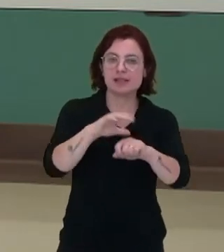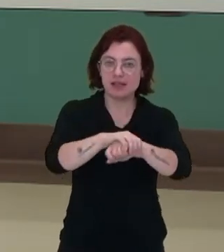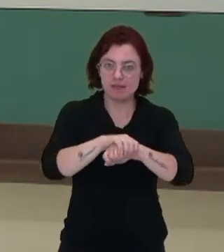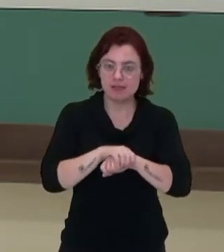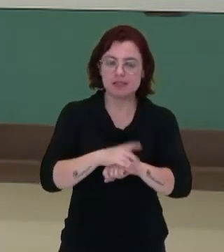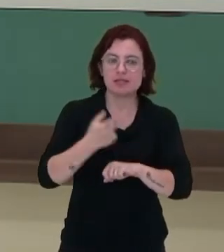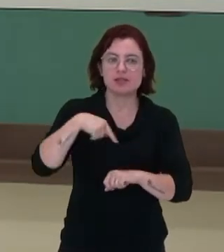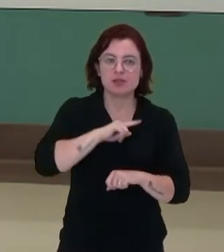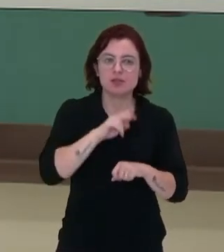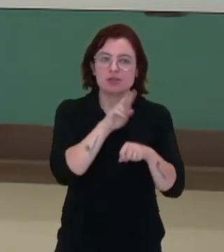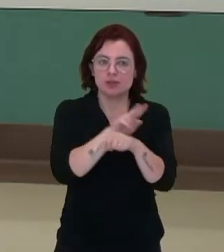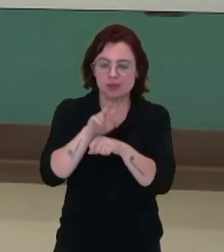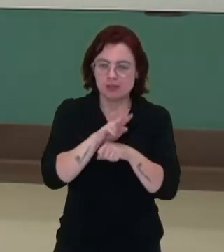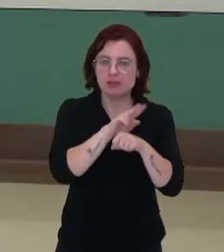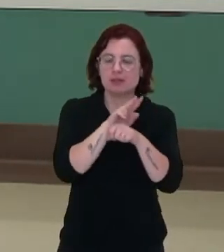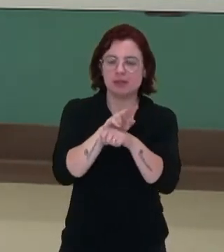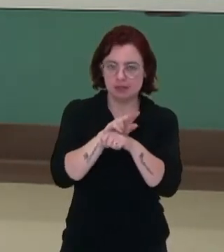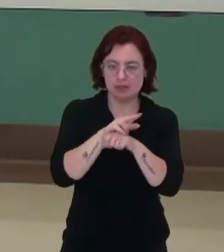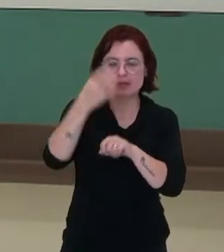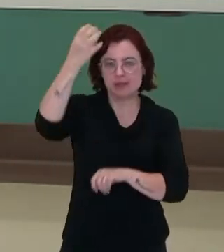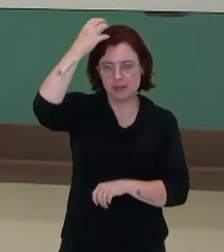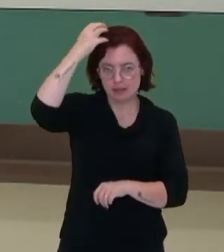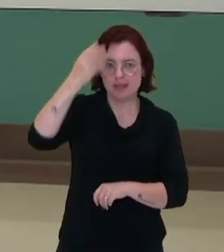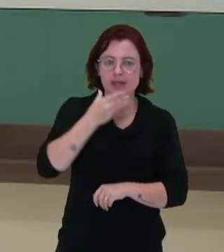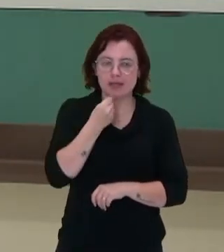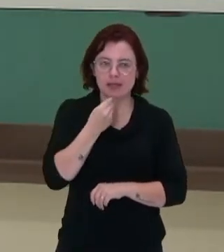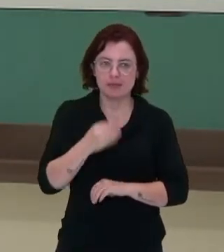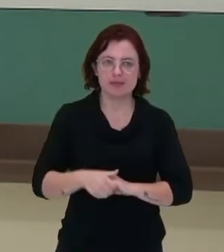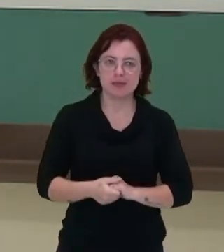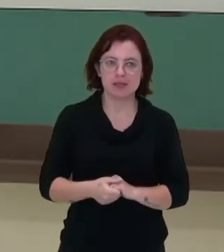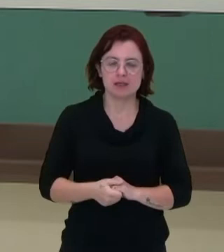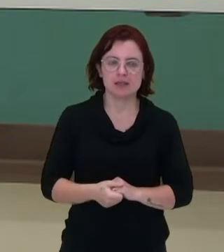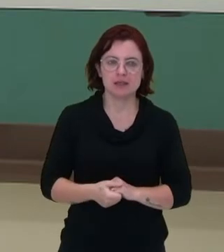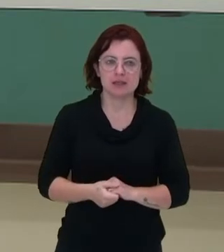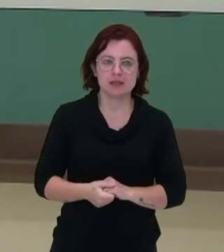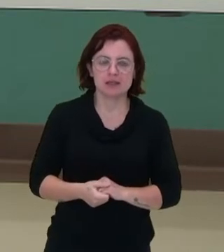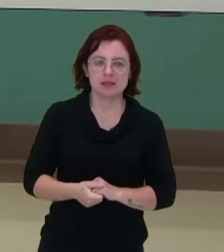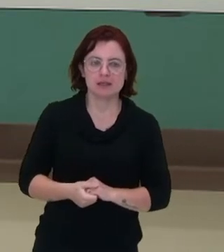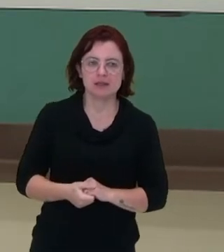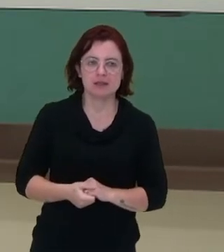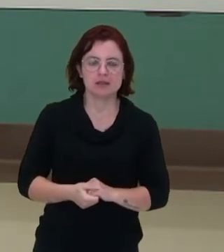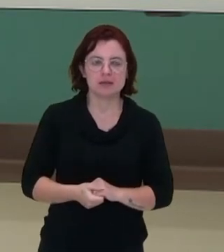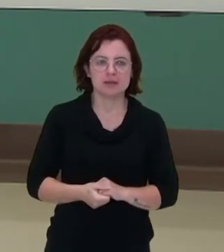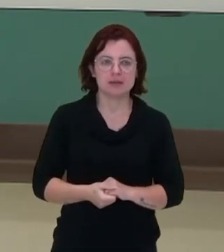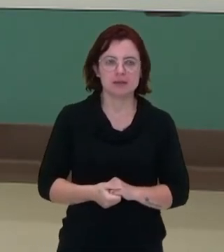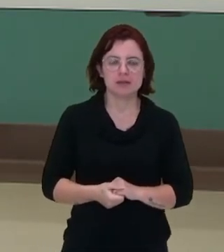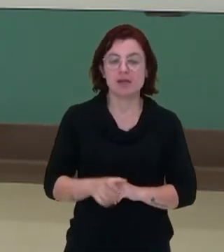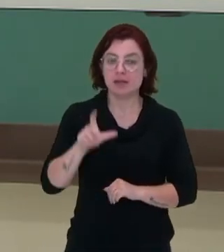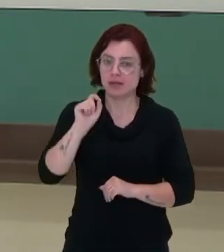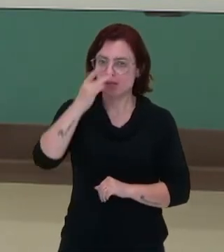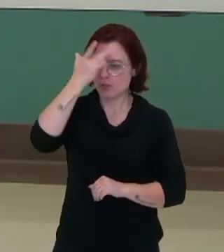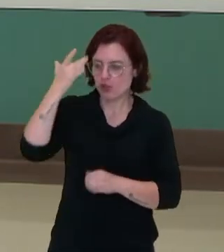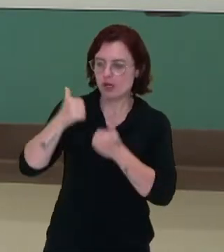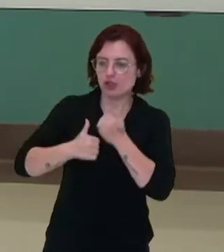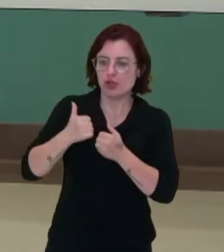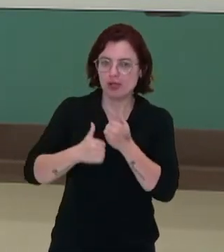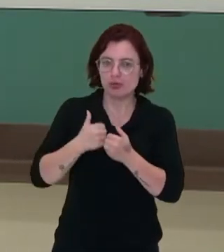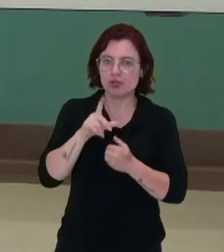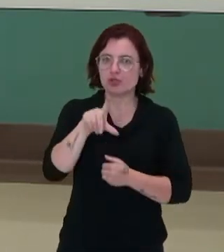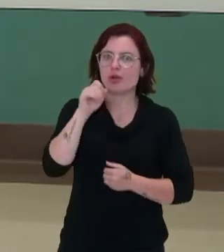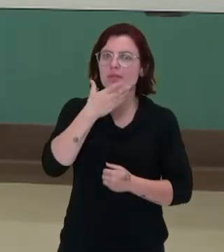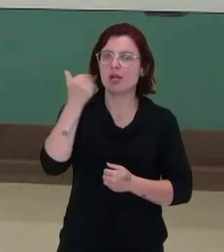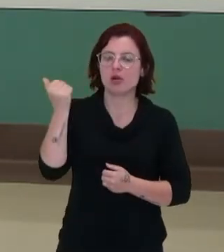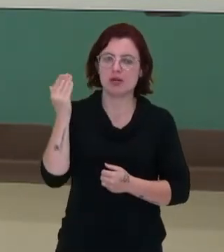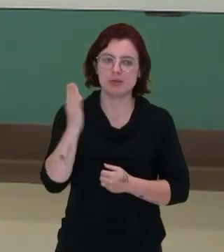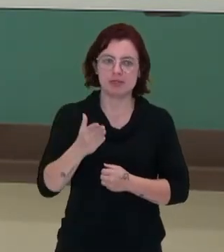para proteger o rei em xeque, cabendo ao jogador escolher a melhor opção. Você pode